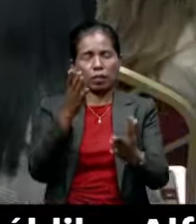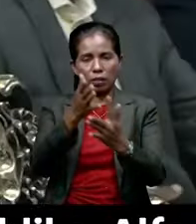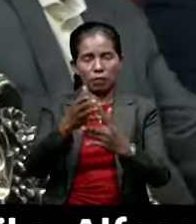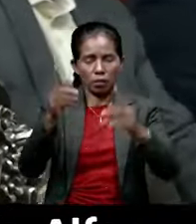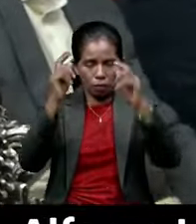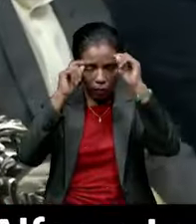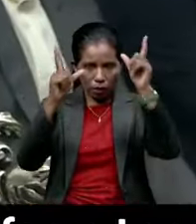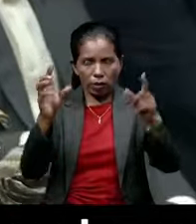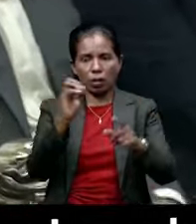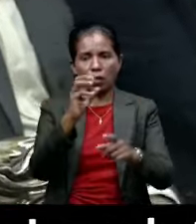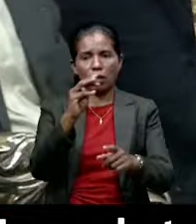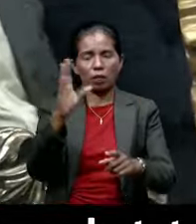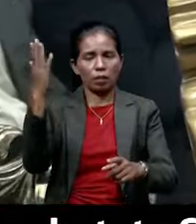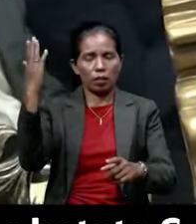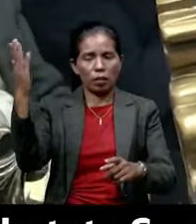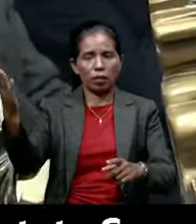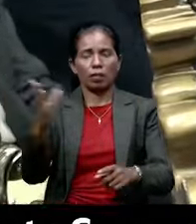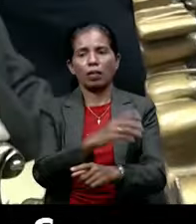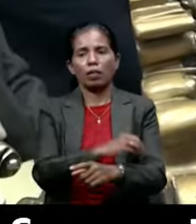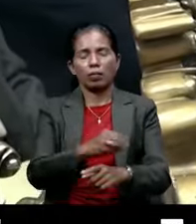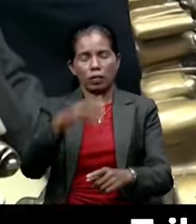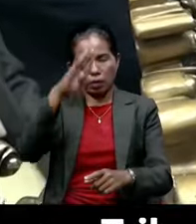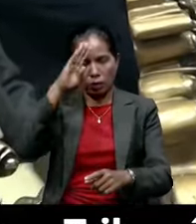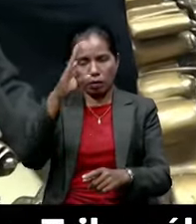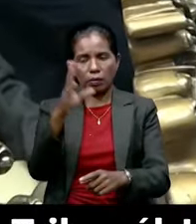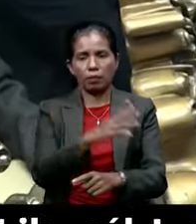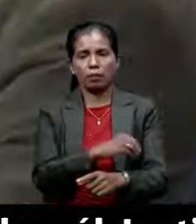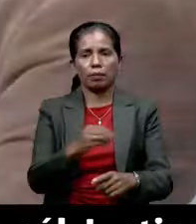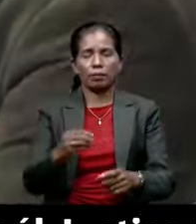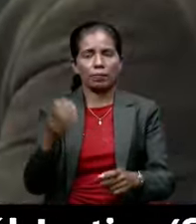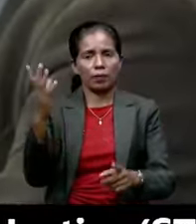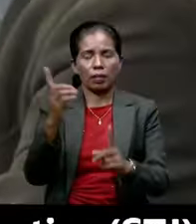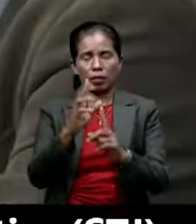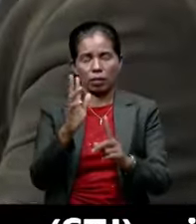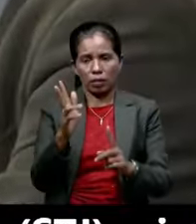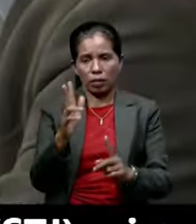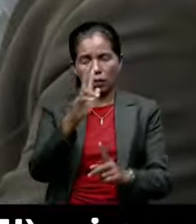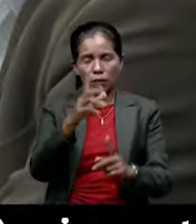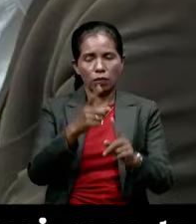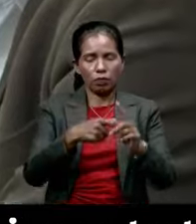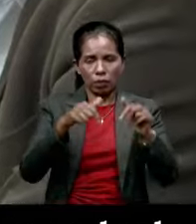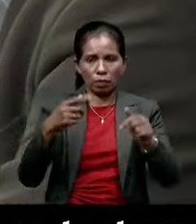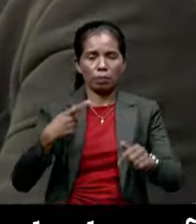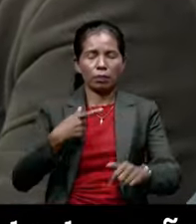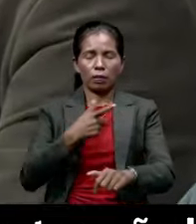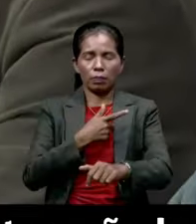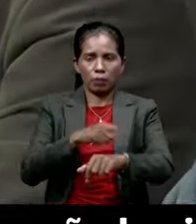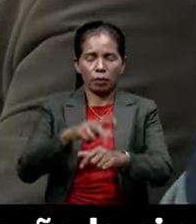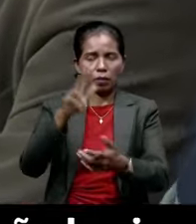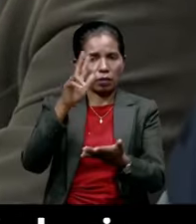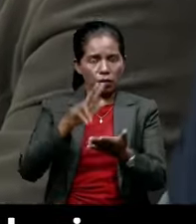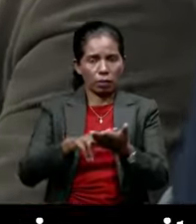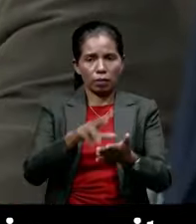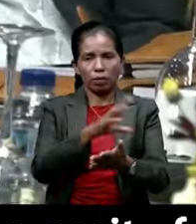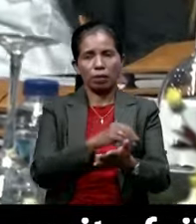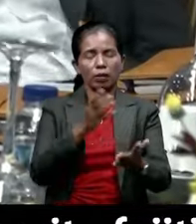ba OMK e a Abu Dhabi Emirados Árabes Unidos no ia loro tolo fulan né parlamento nacional ratifica o protocolo